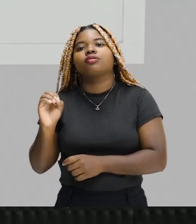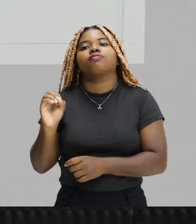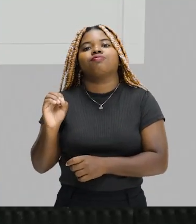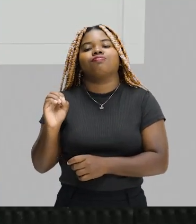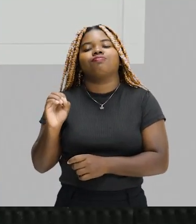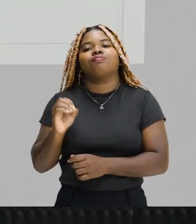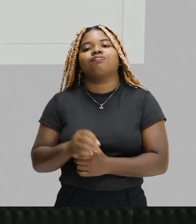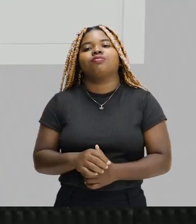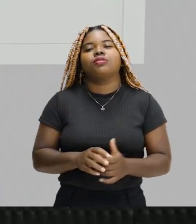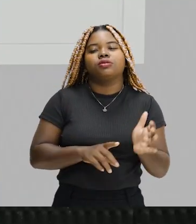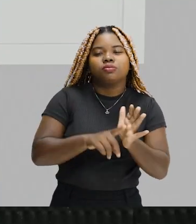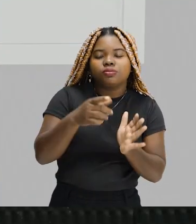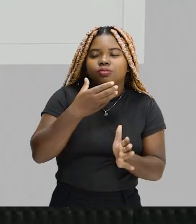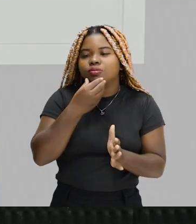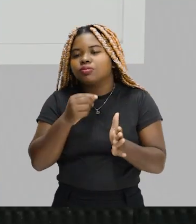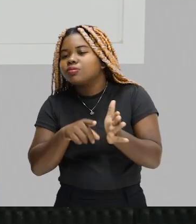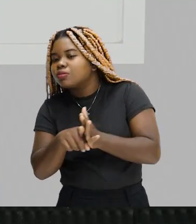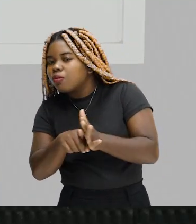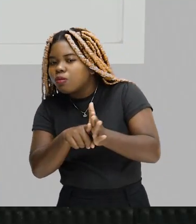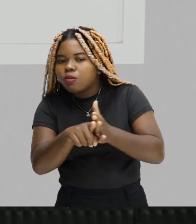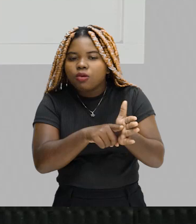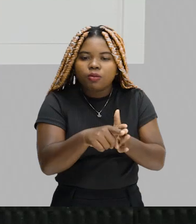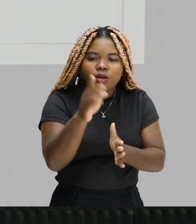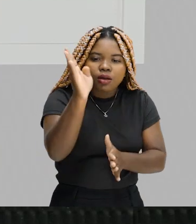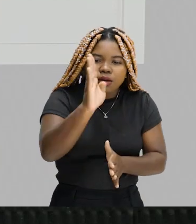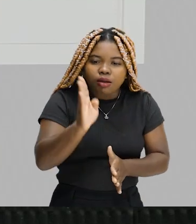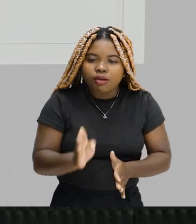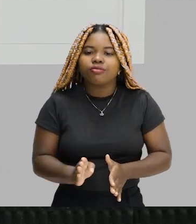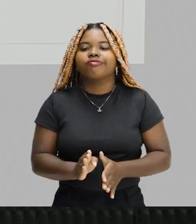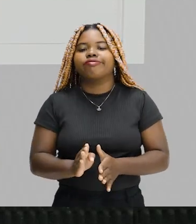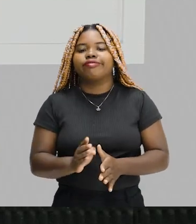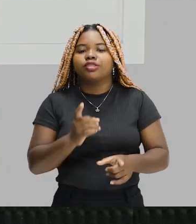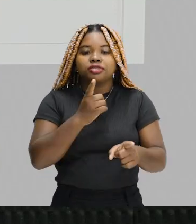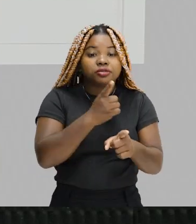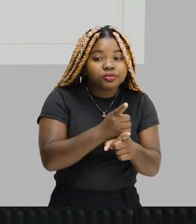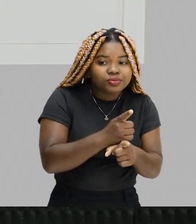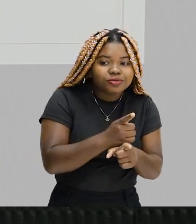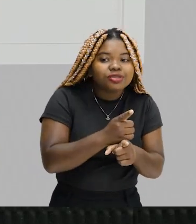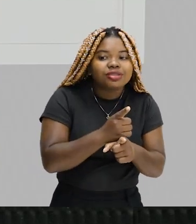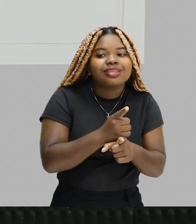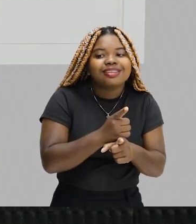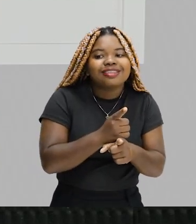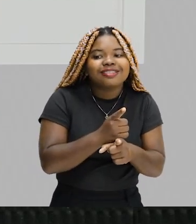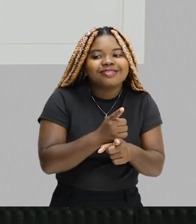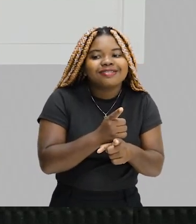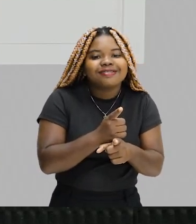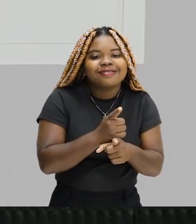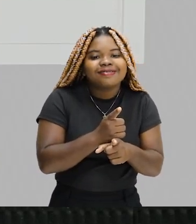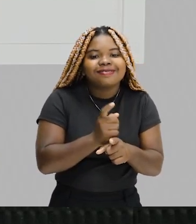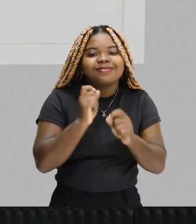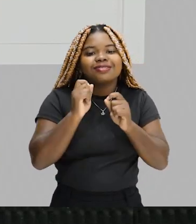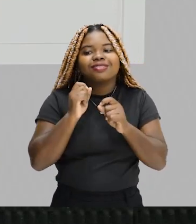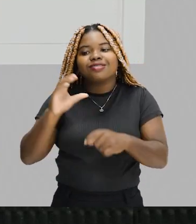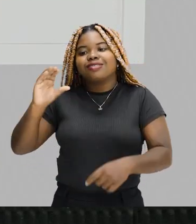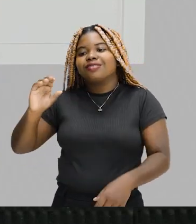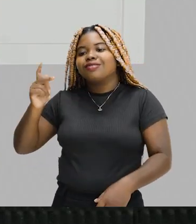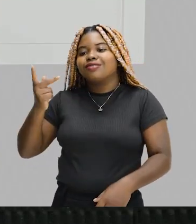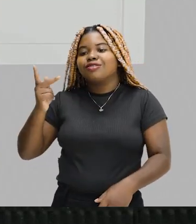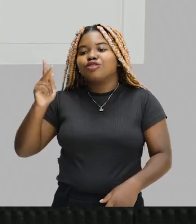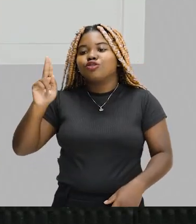pesquisadores brasileiros, né, fizeram essa descoberta e isso foi importantíssimo para o